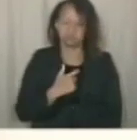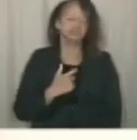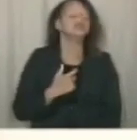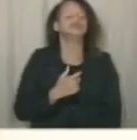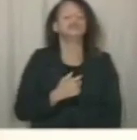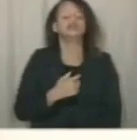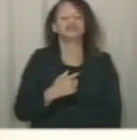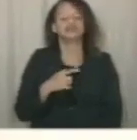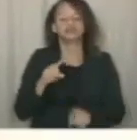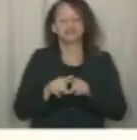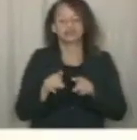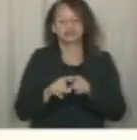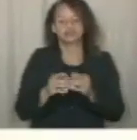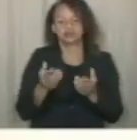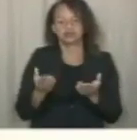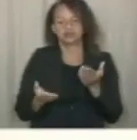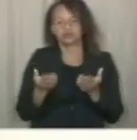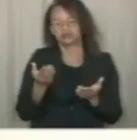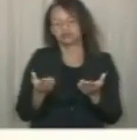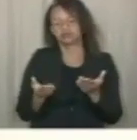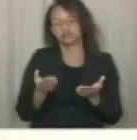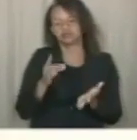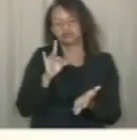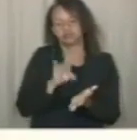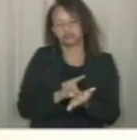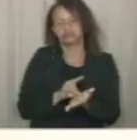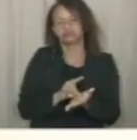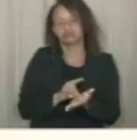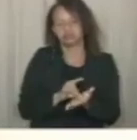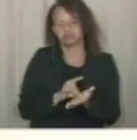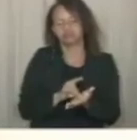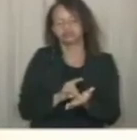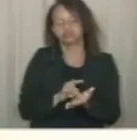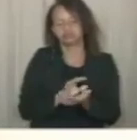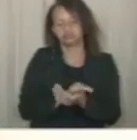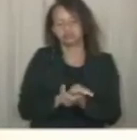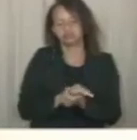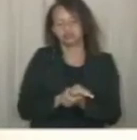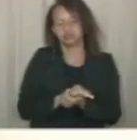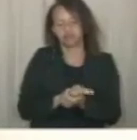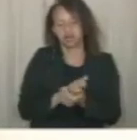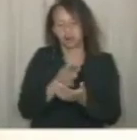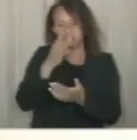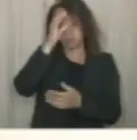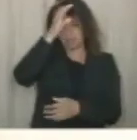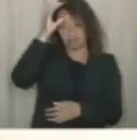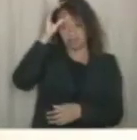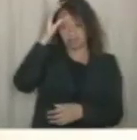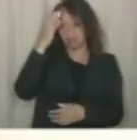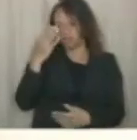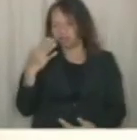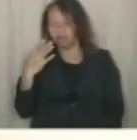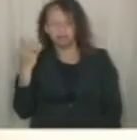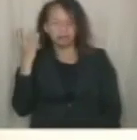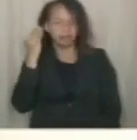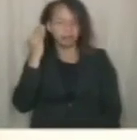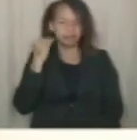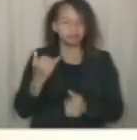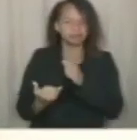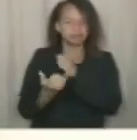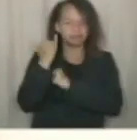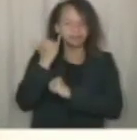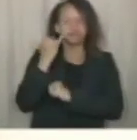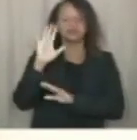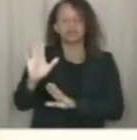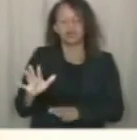as balanças que geram a concorrência leal podem estar descalibradas, então o consumidor não ser lesado. Também ao tempo de, por